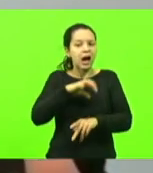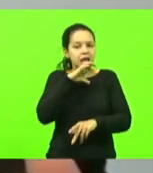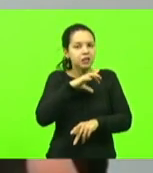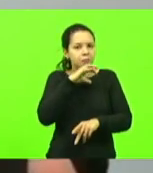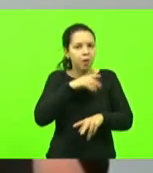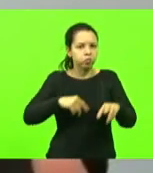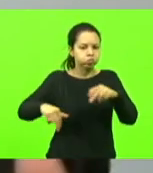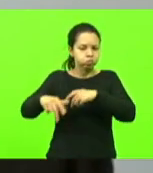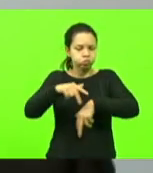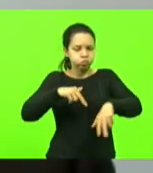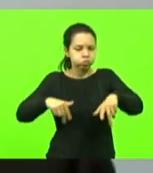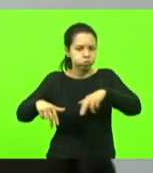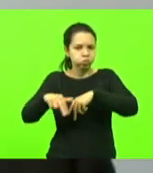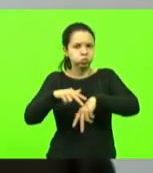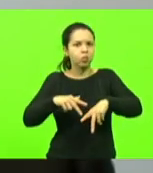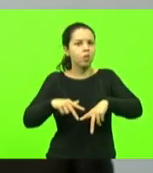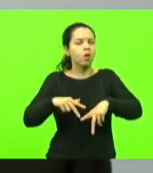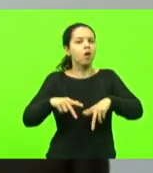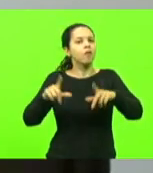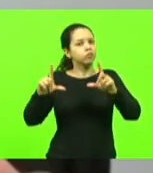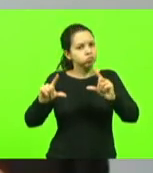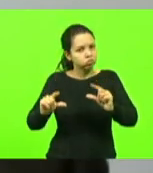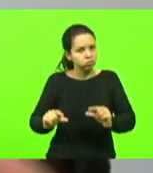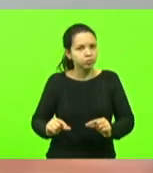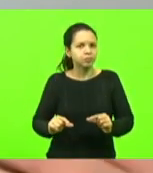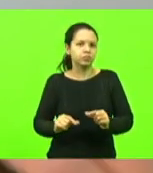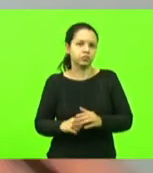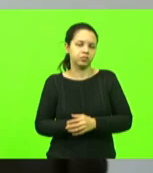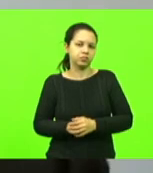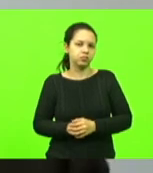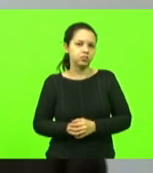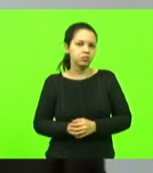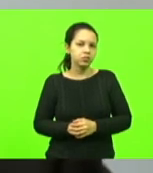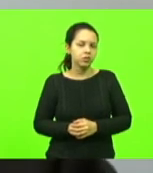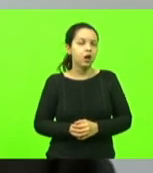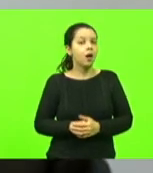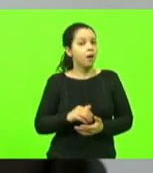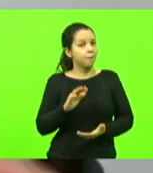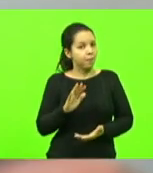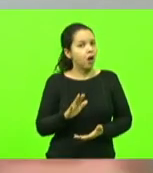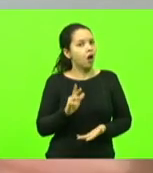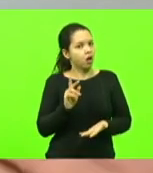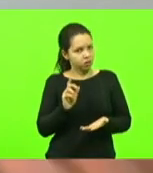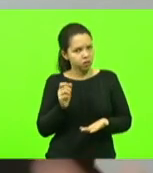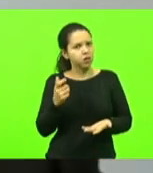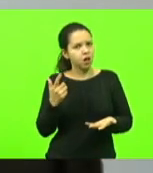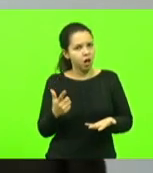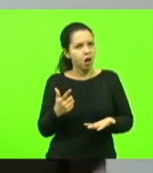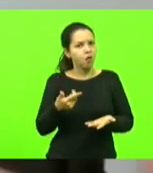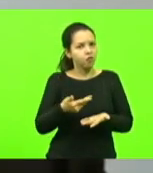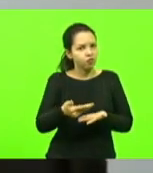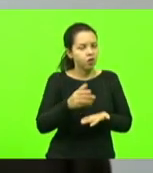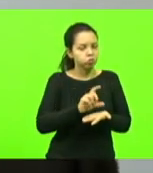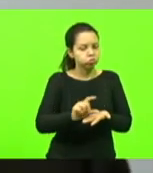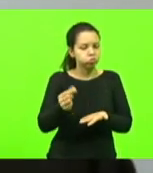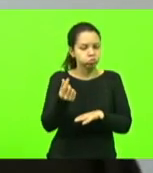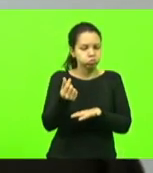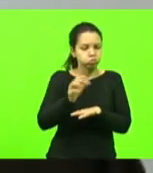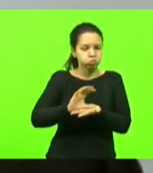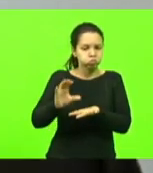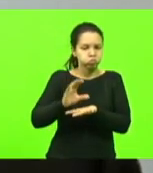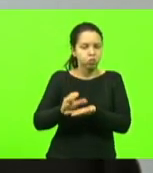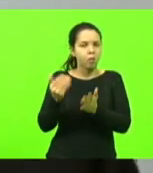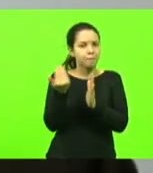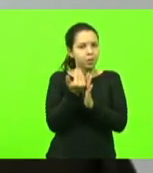circulando em vias públicas reduziria. Agora, claro que vai vir o recurso e nós vamos continuar o programa de